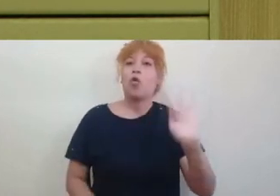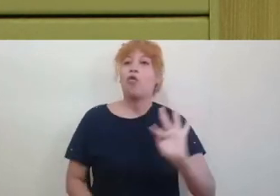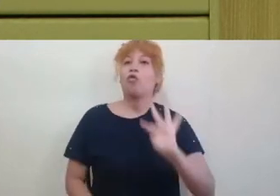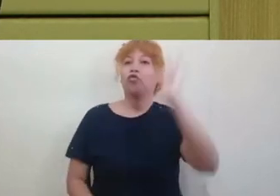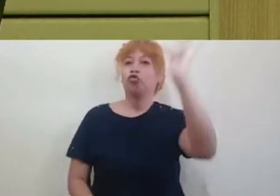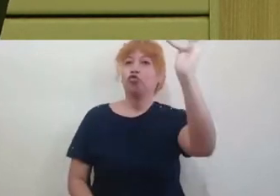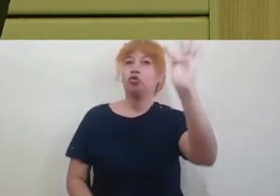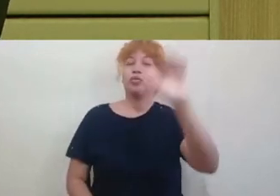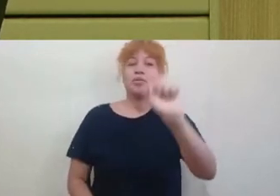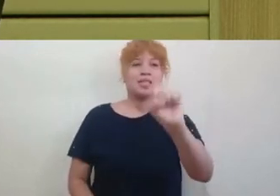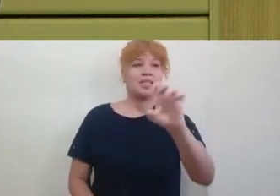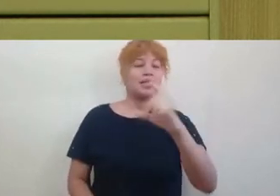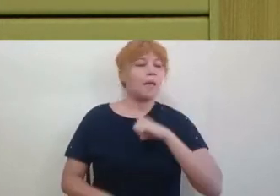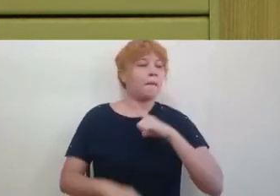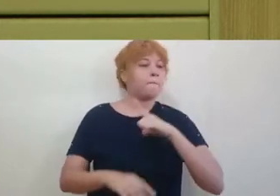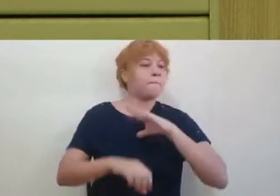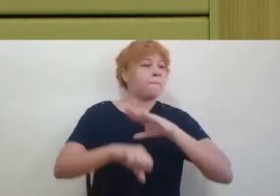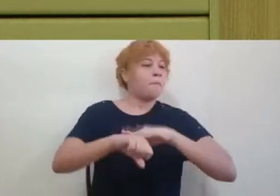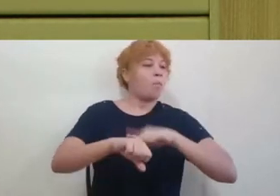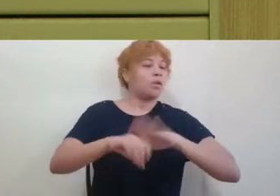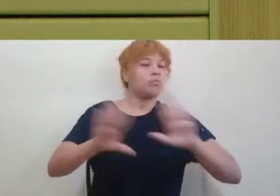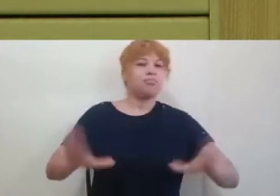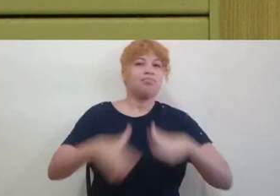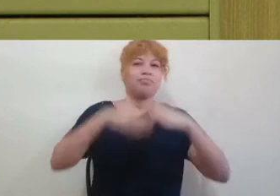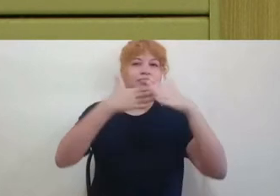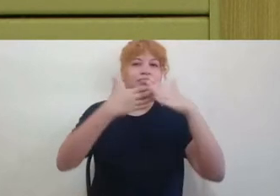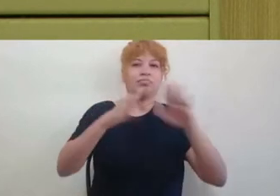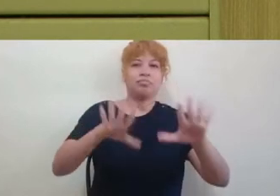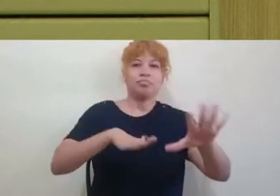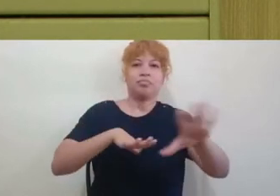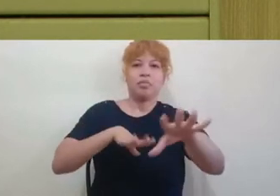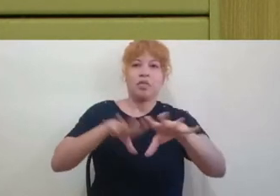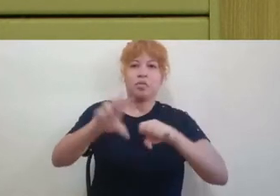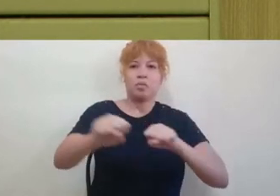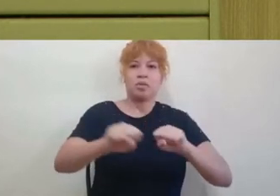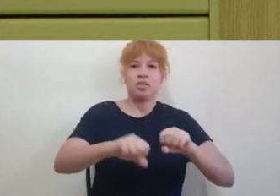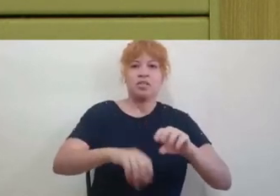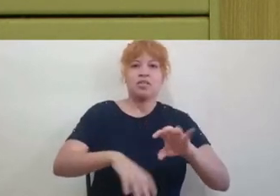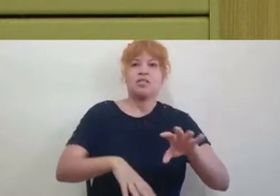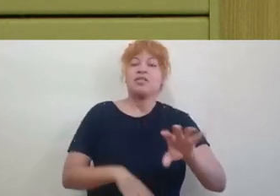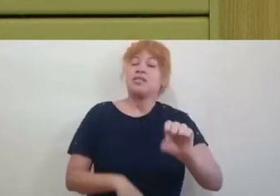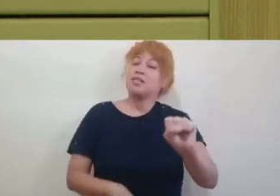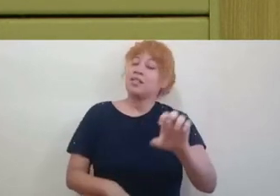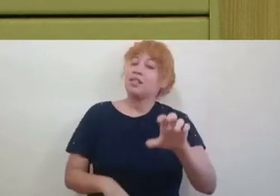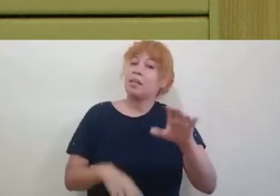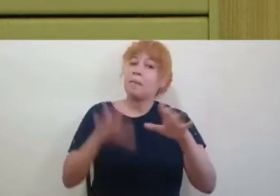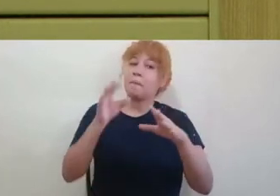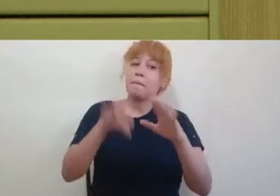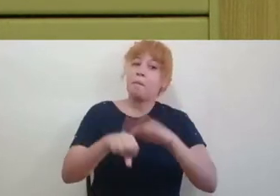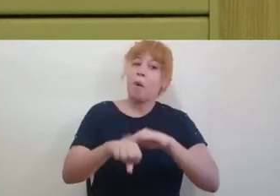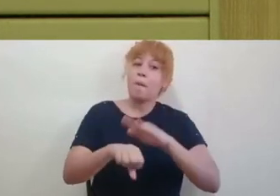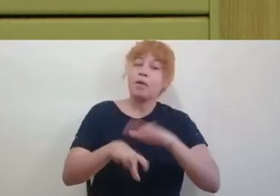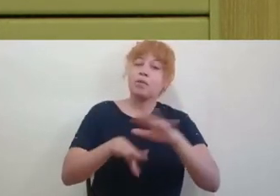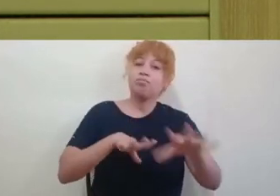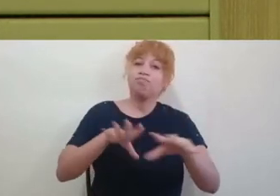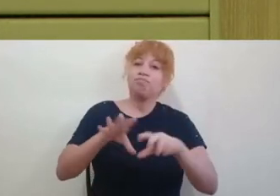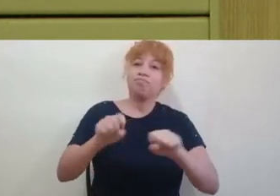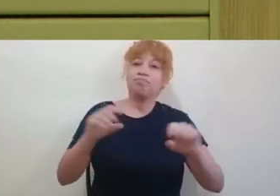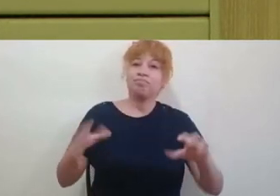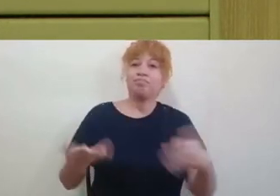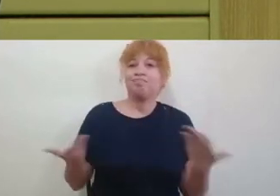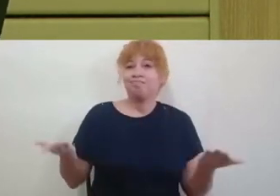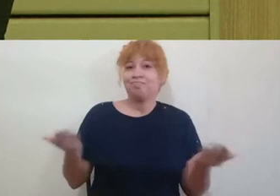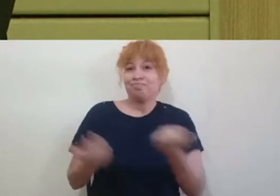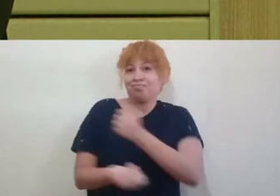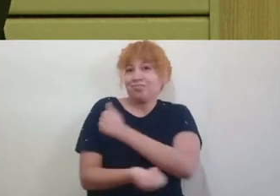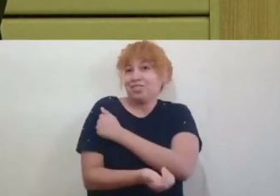que estar muito feliz. Tenho que me alegrar bastante e parabenizar toda a equipe da UFRPE,